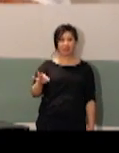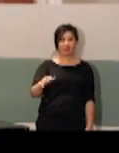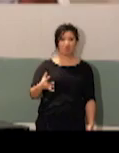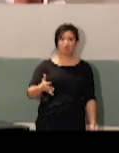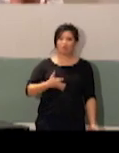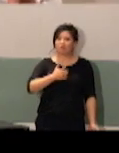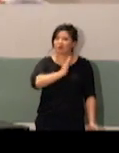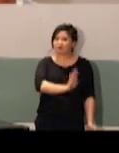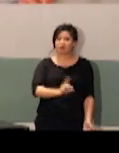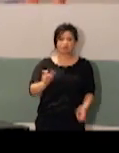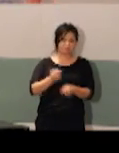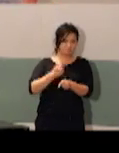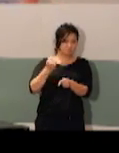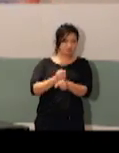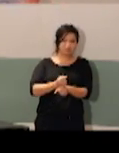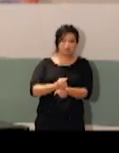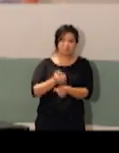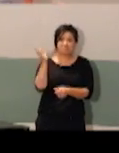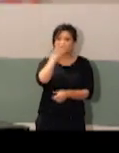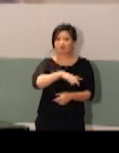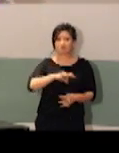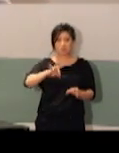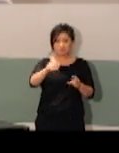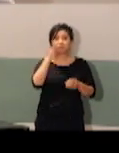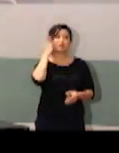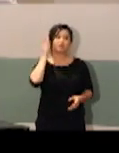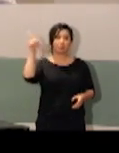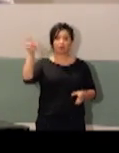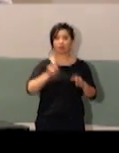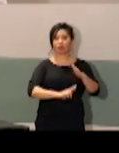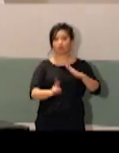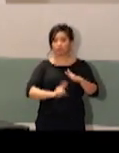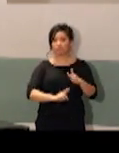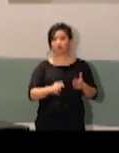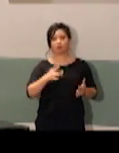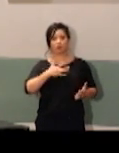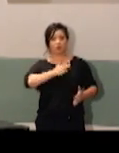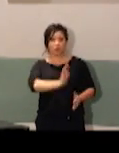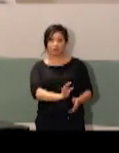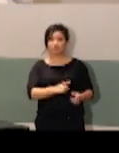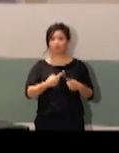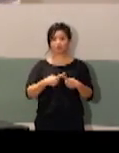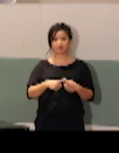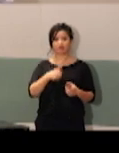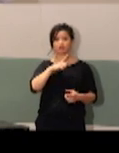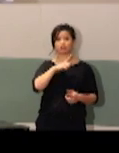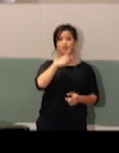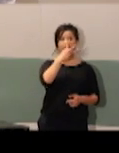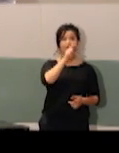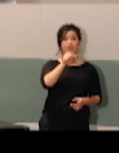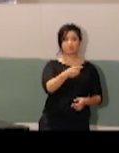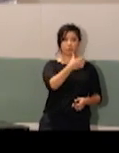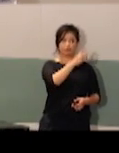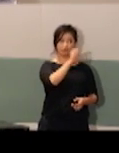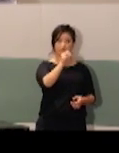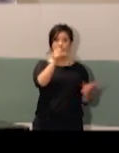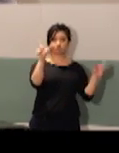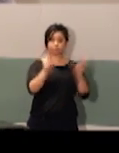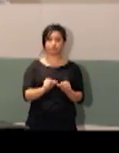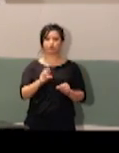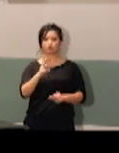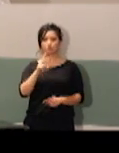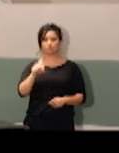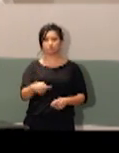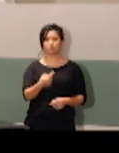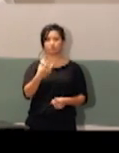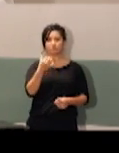rodoviária vê o pavor do usuário de ônibus, porque diminuíram de 3.500 para 2.600 ônibus no sistema de